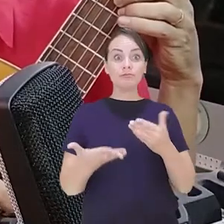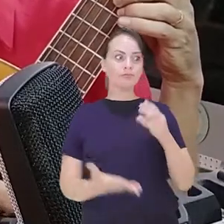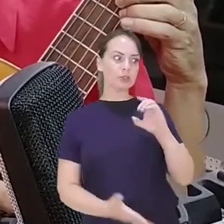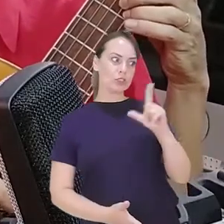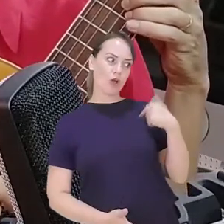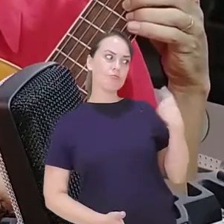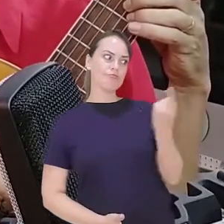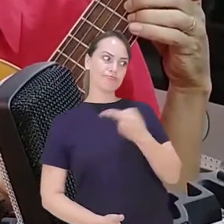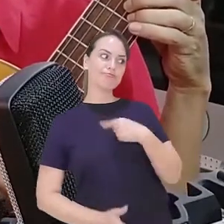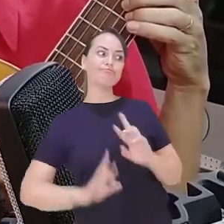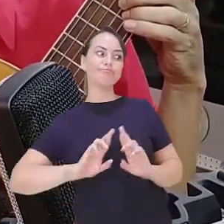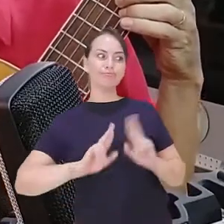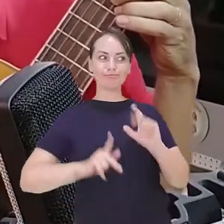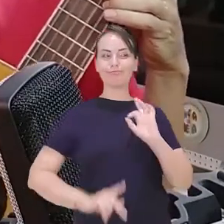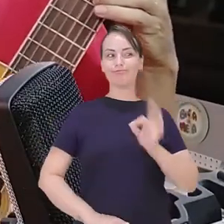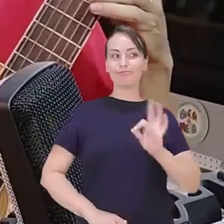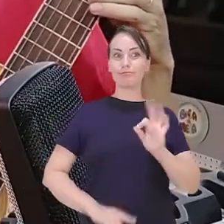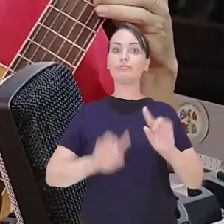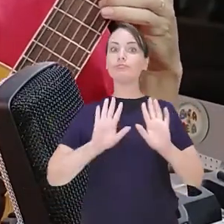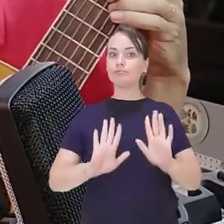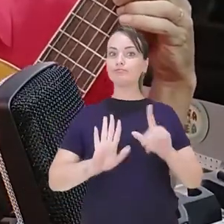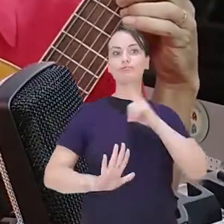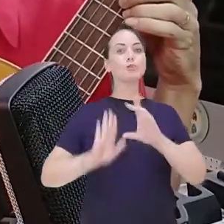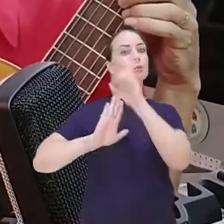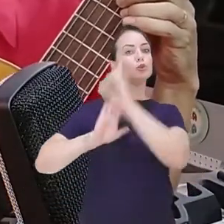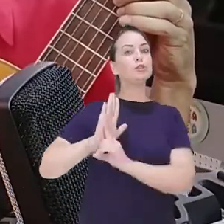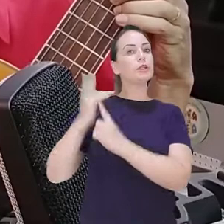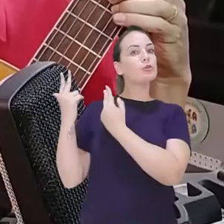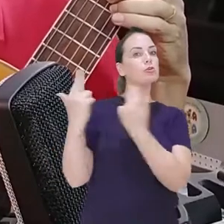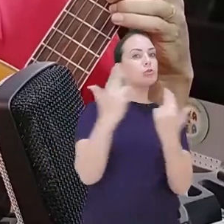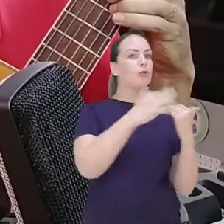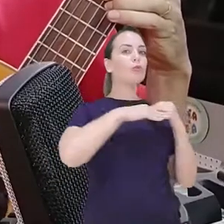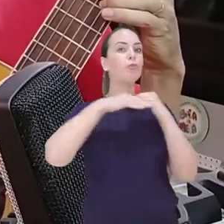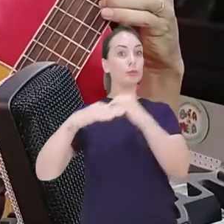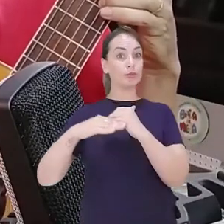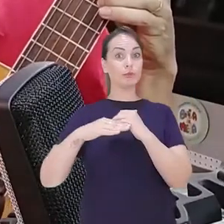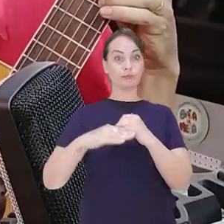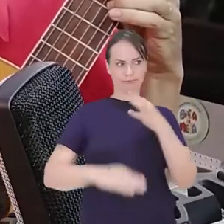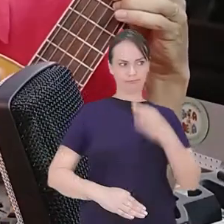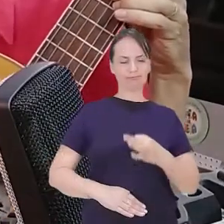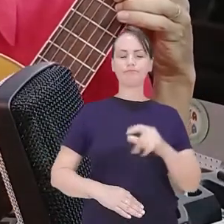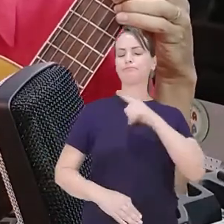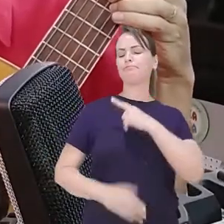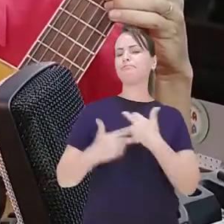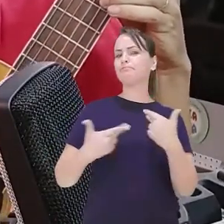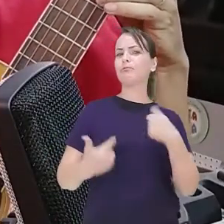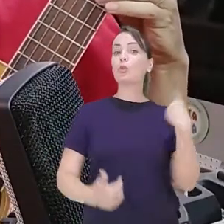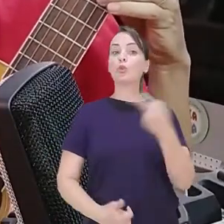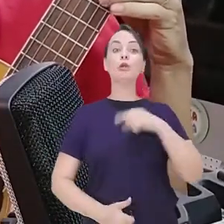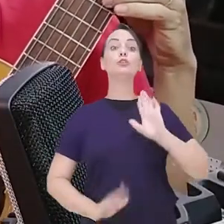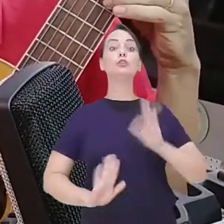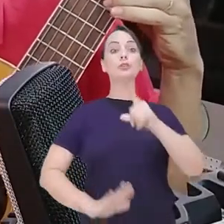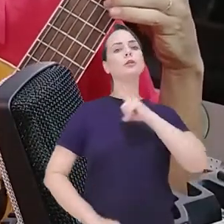Então, Celso, somos diferentes, né? É. Mas queremos direitos iguais, certo? Certo. E tem uma coisa